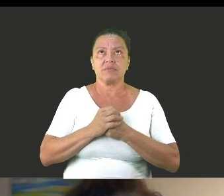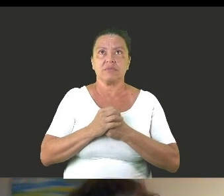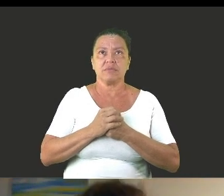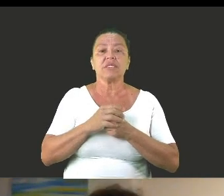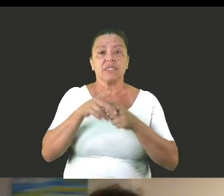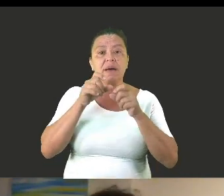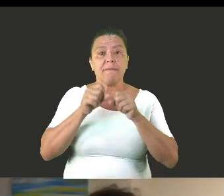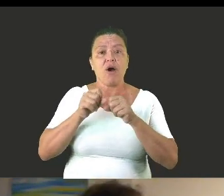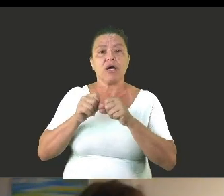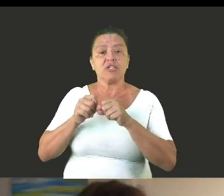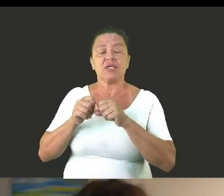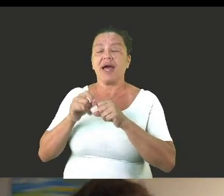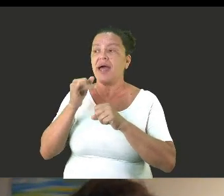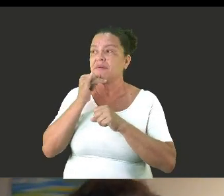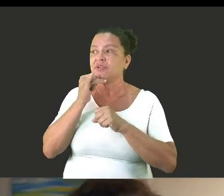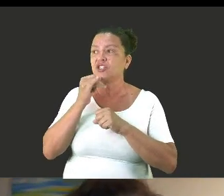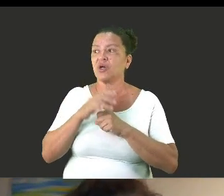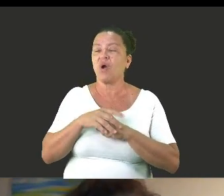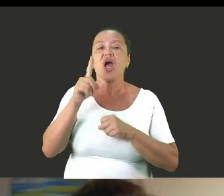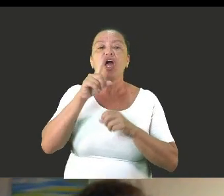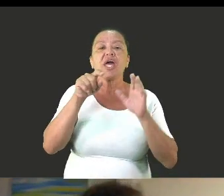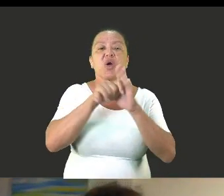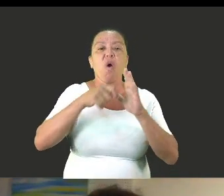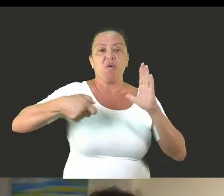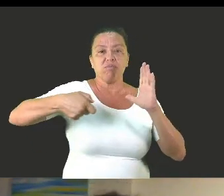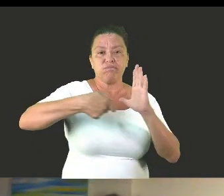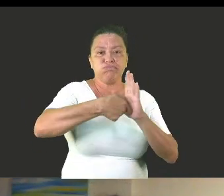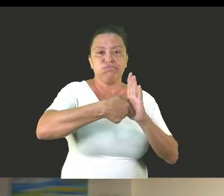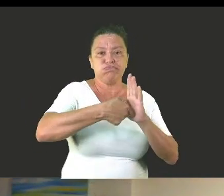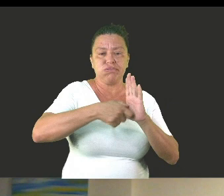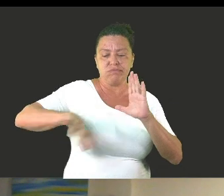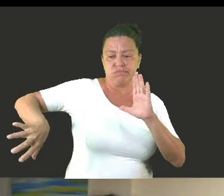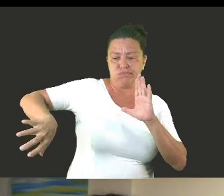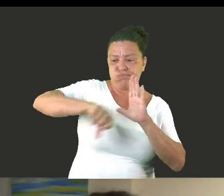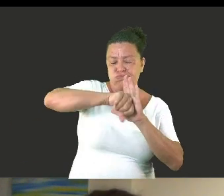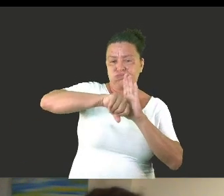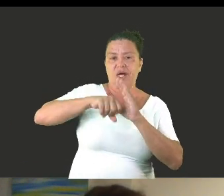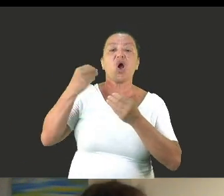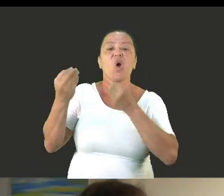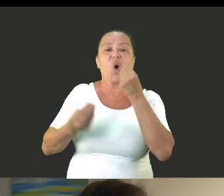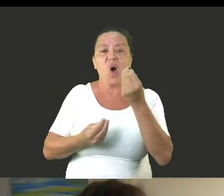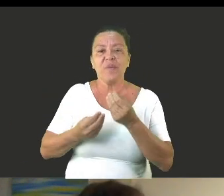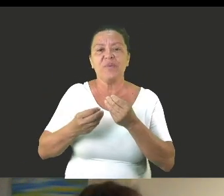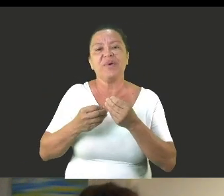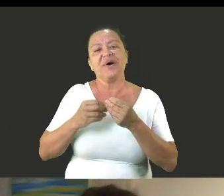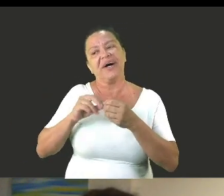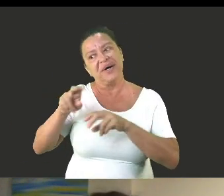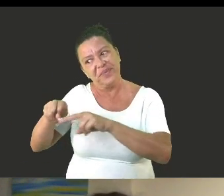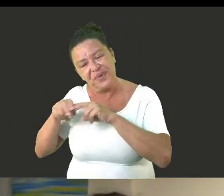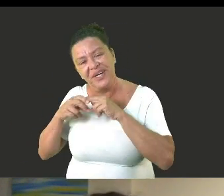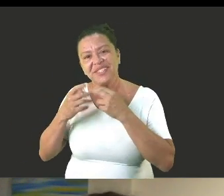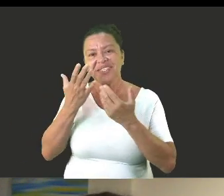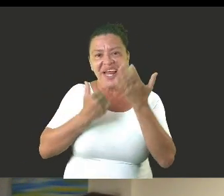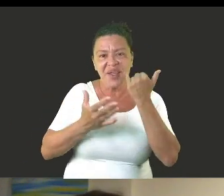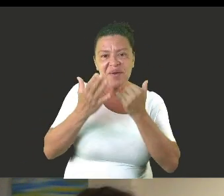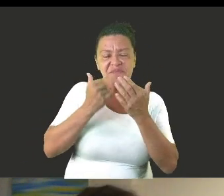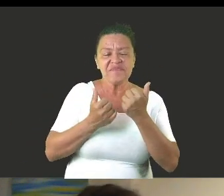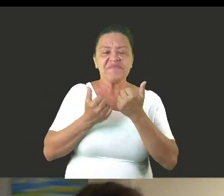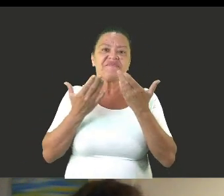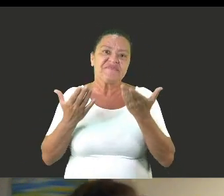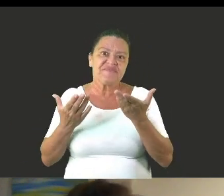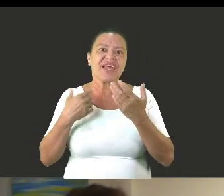reabastecida, vamos dizer, recarregar as energias dessa nossa grande pilha, né, dessa nossa